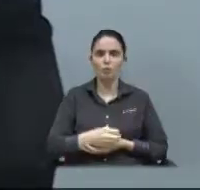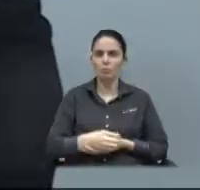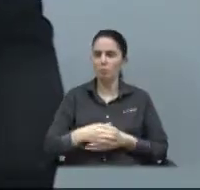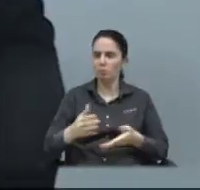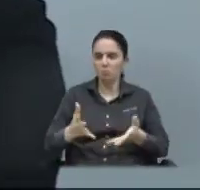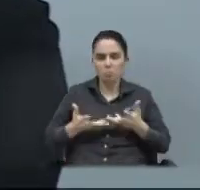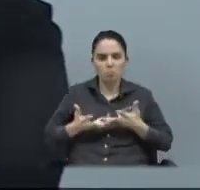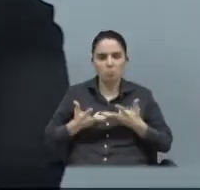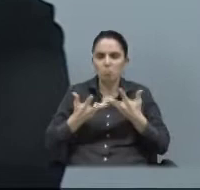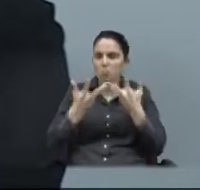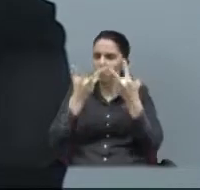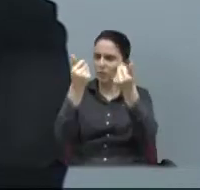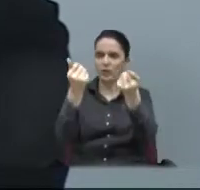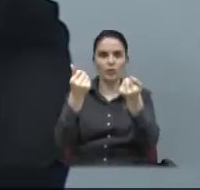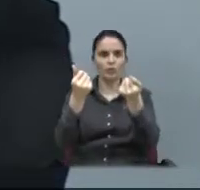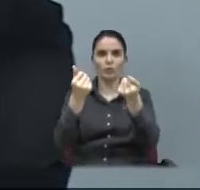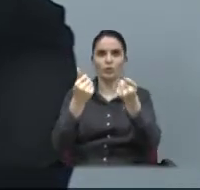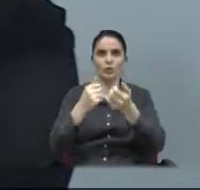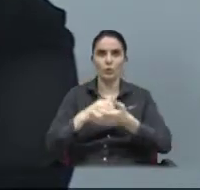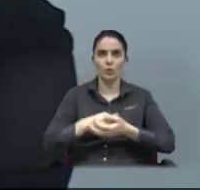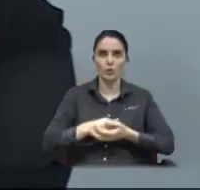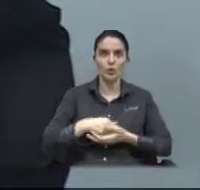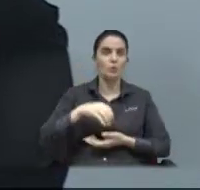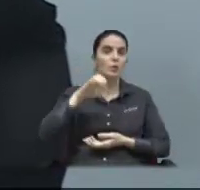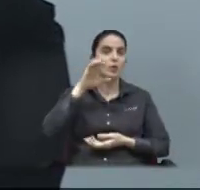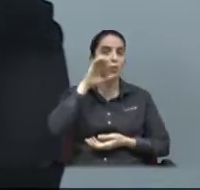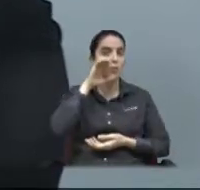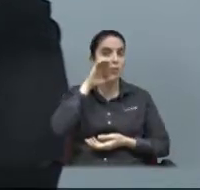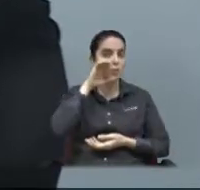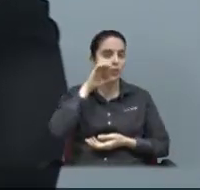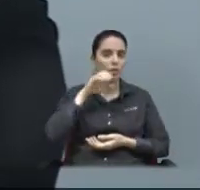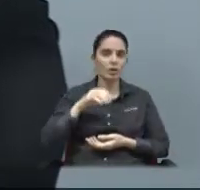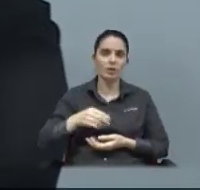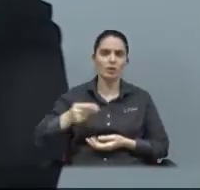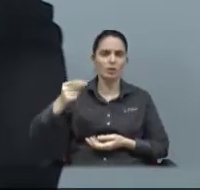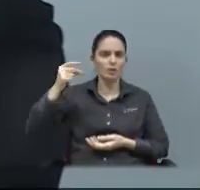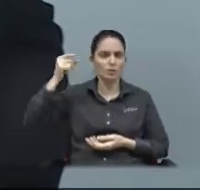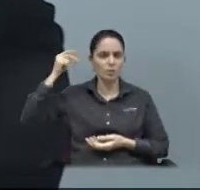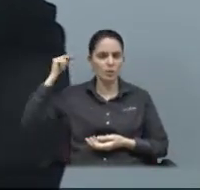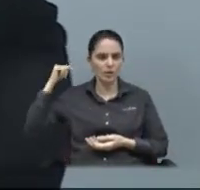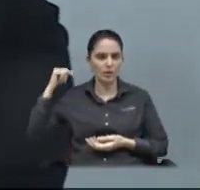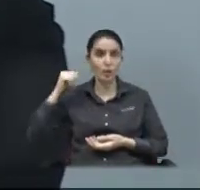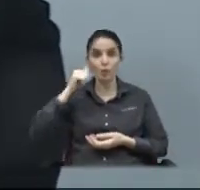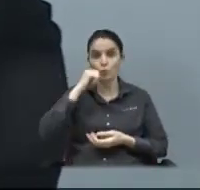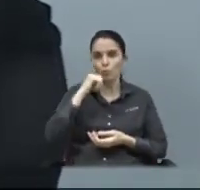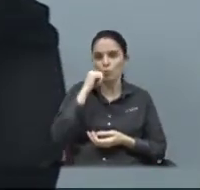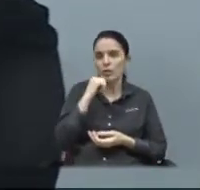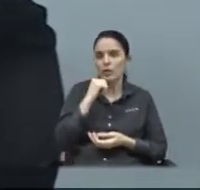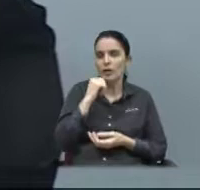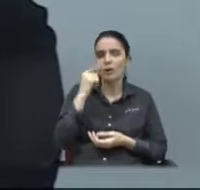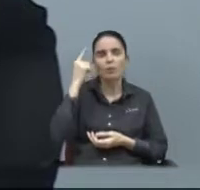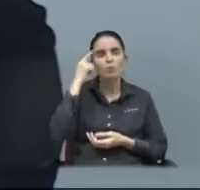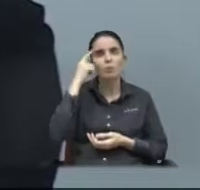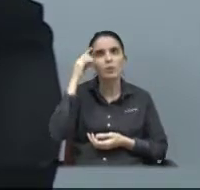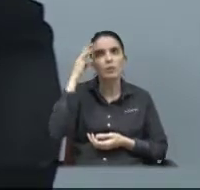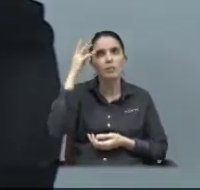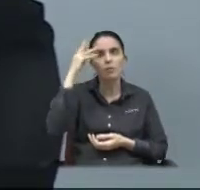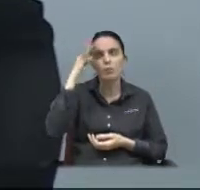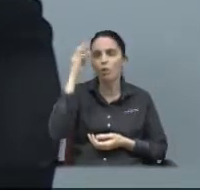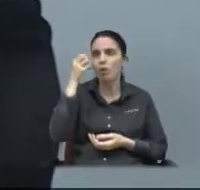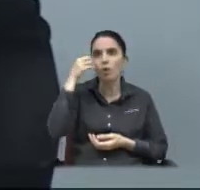todas as mulheres pelo menos da minha geração pensavam que seria se pudéssemos participar